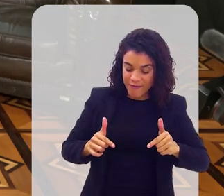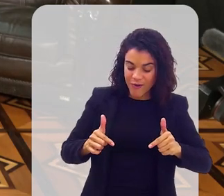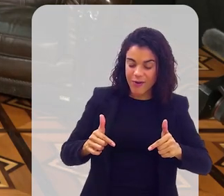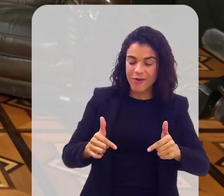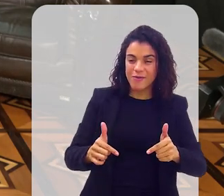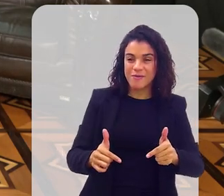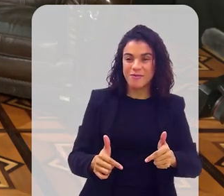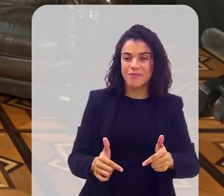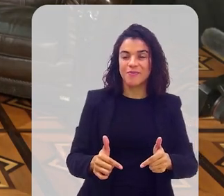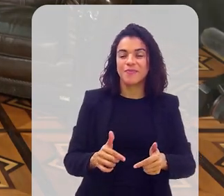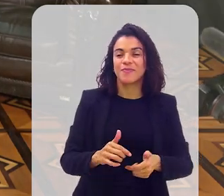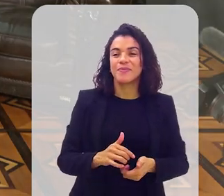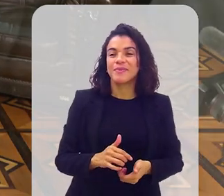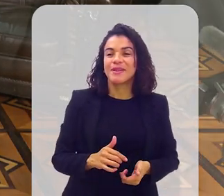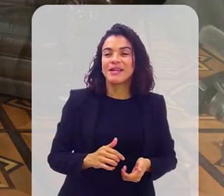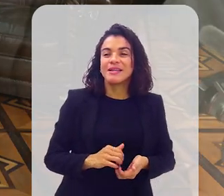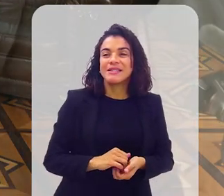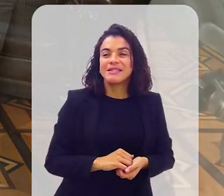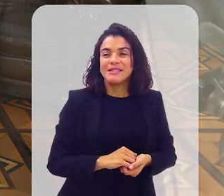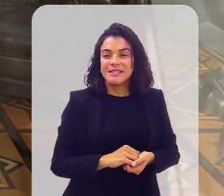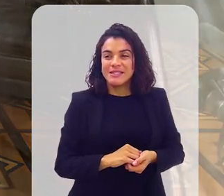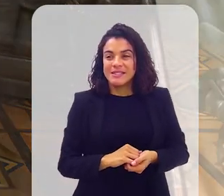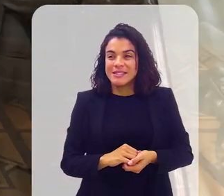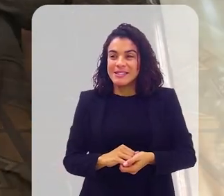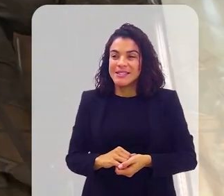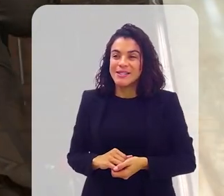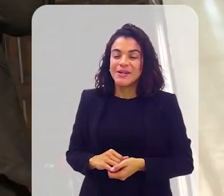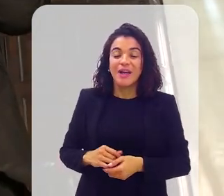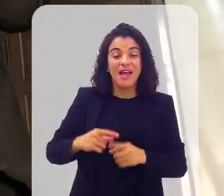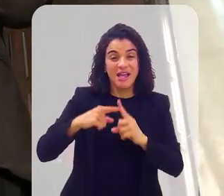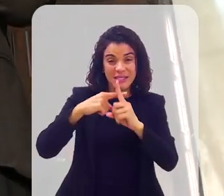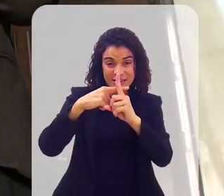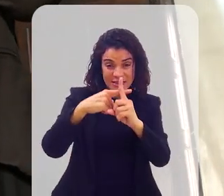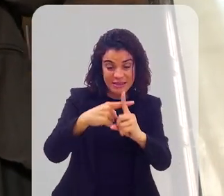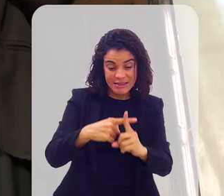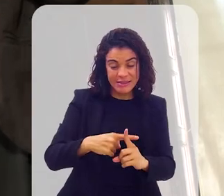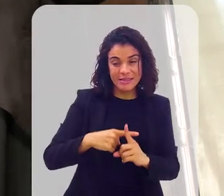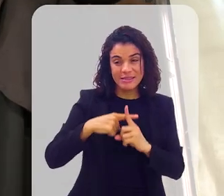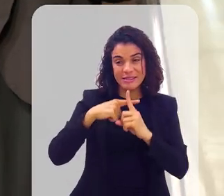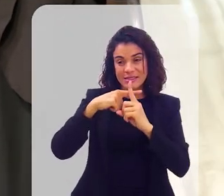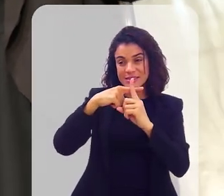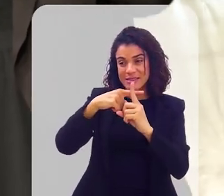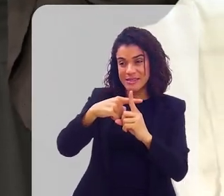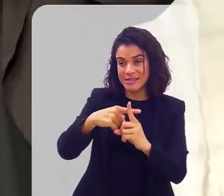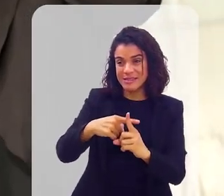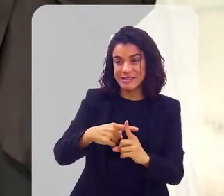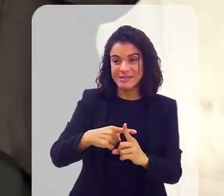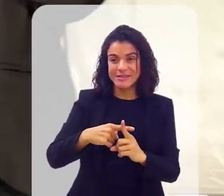Essa cruz